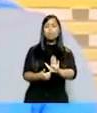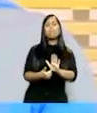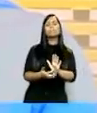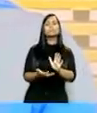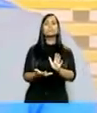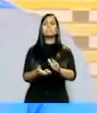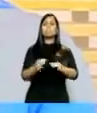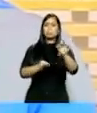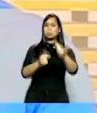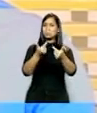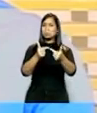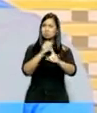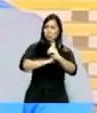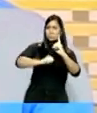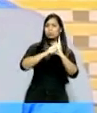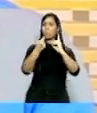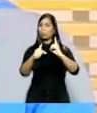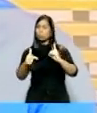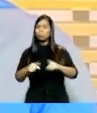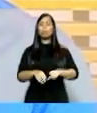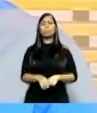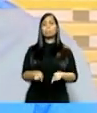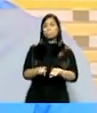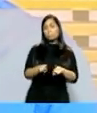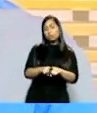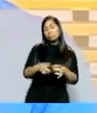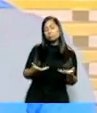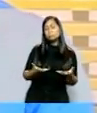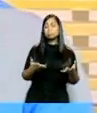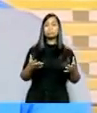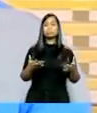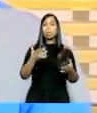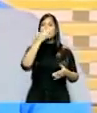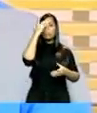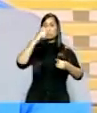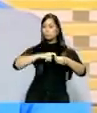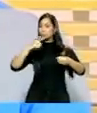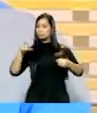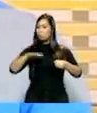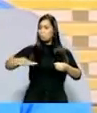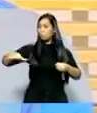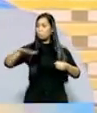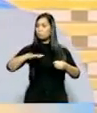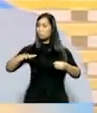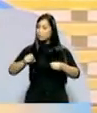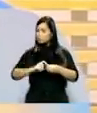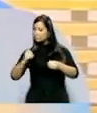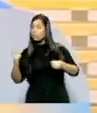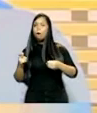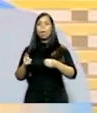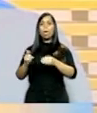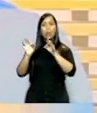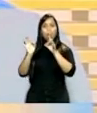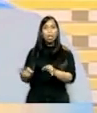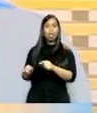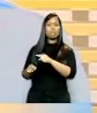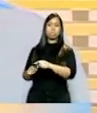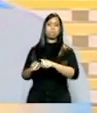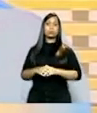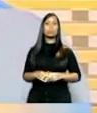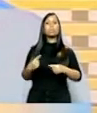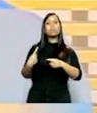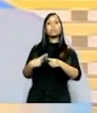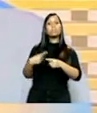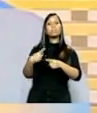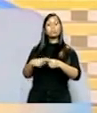a injustiças sociais, né? Enfim, a exclusão de determinados segmentos, ela é positiva, porque ela